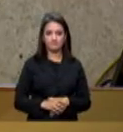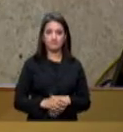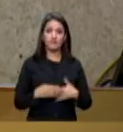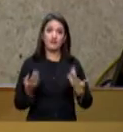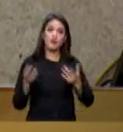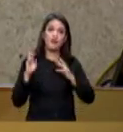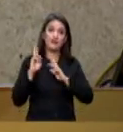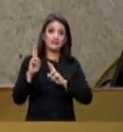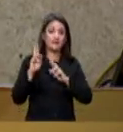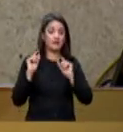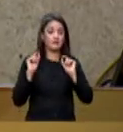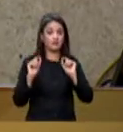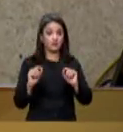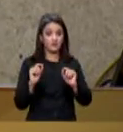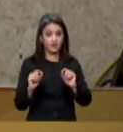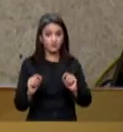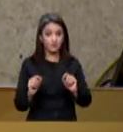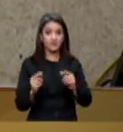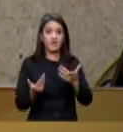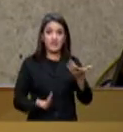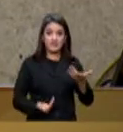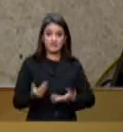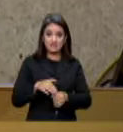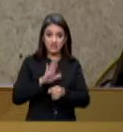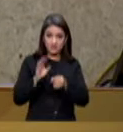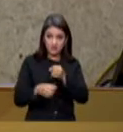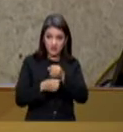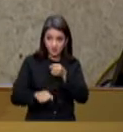de que a universalização dos serviços de água e esgoto